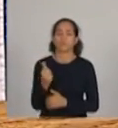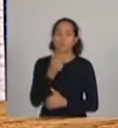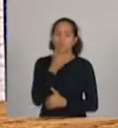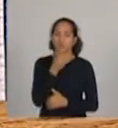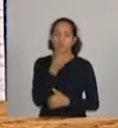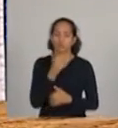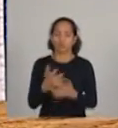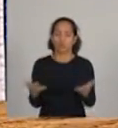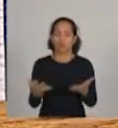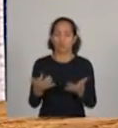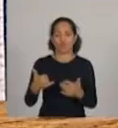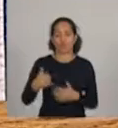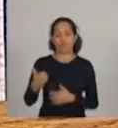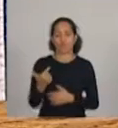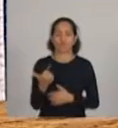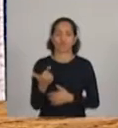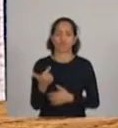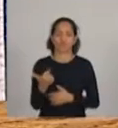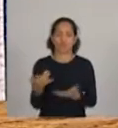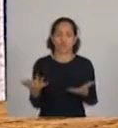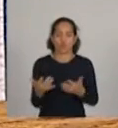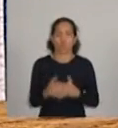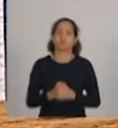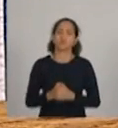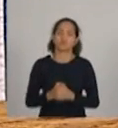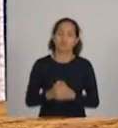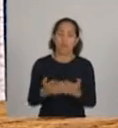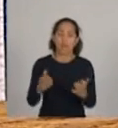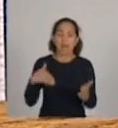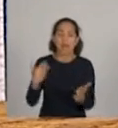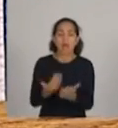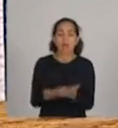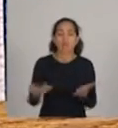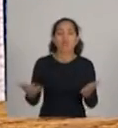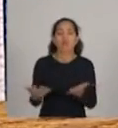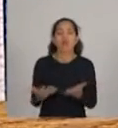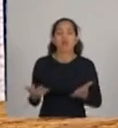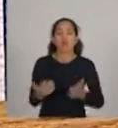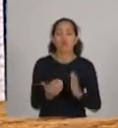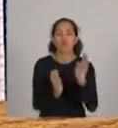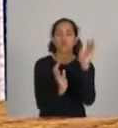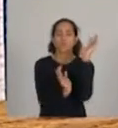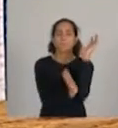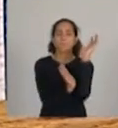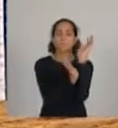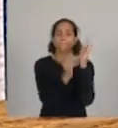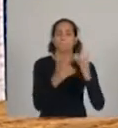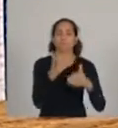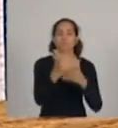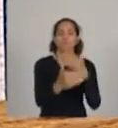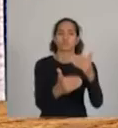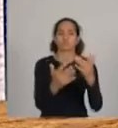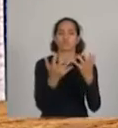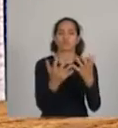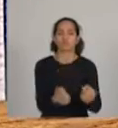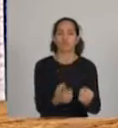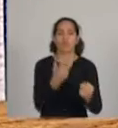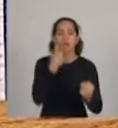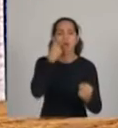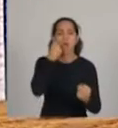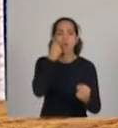Esse menino hoje está com 12 anos. Até hoje, o processo de adoção dela não foi